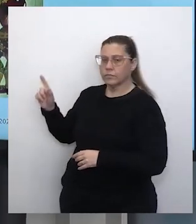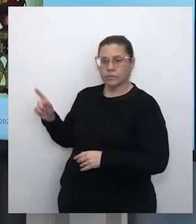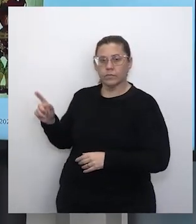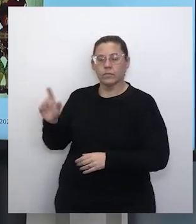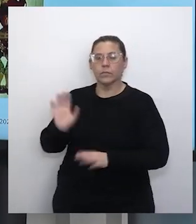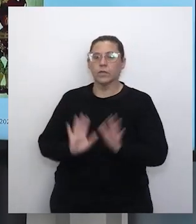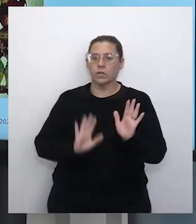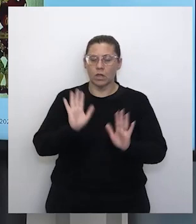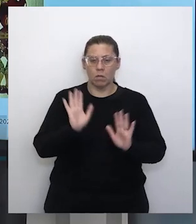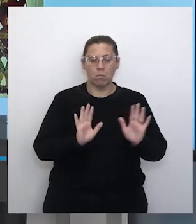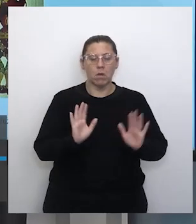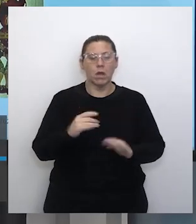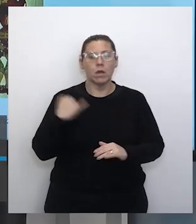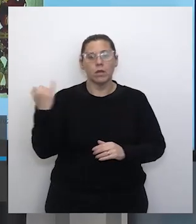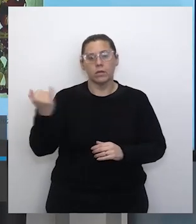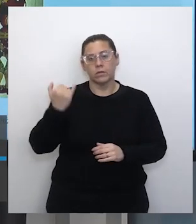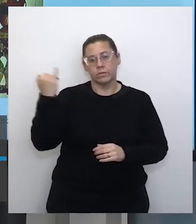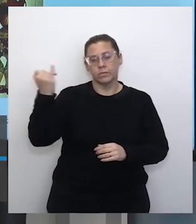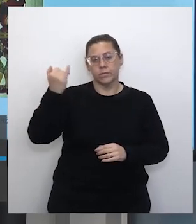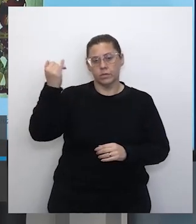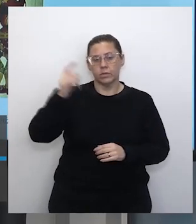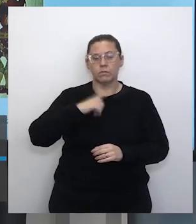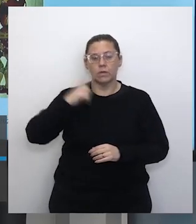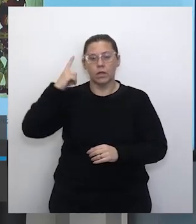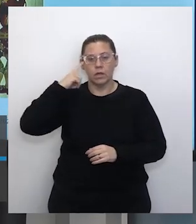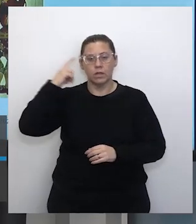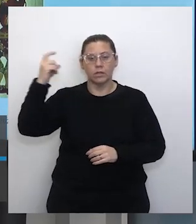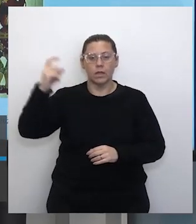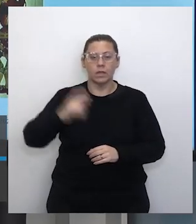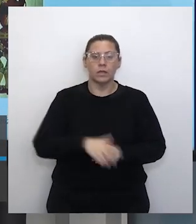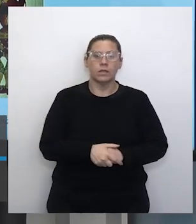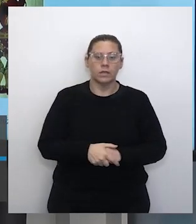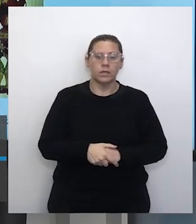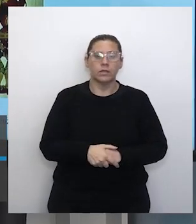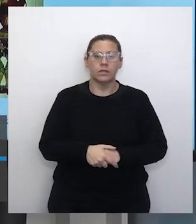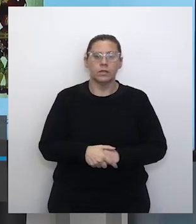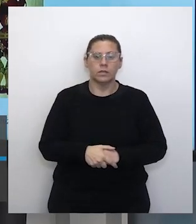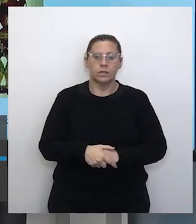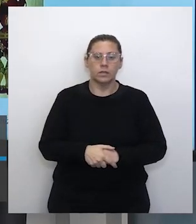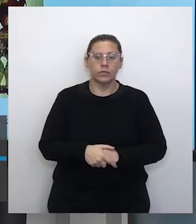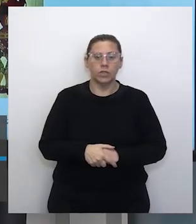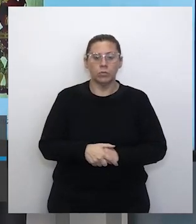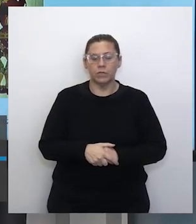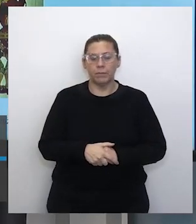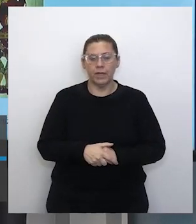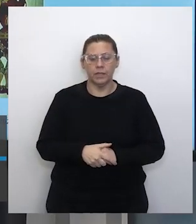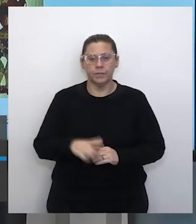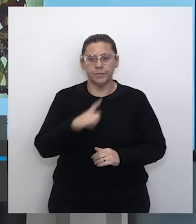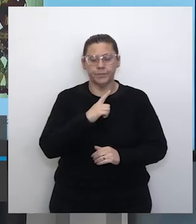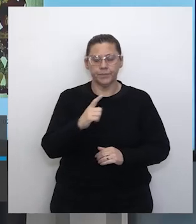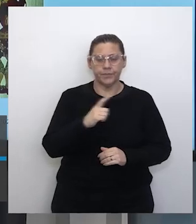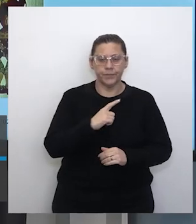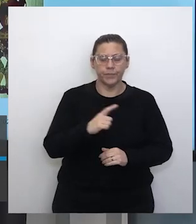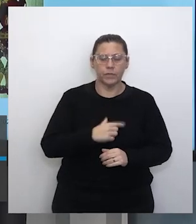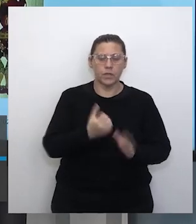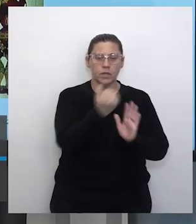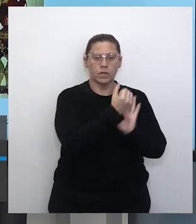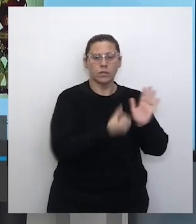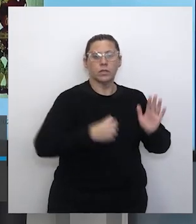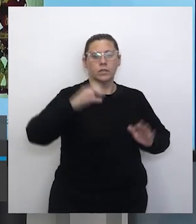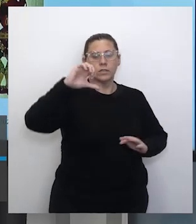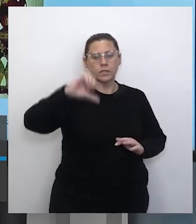foi tão importante que foi daí que o pessoal teve a ideia, né, os irmãos Lumière já, né, no século aí XIX,